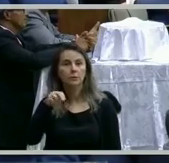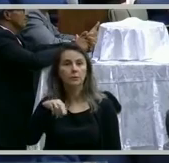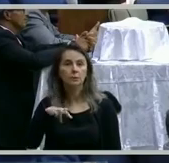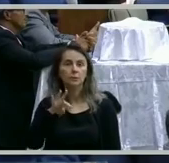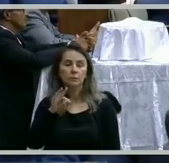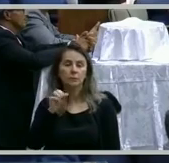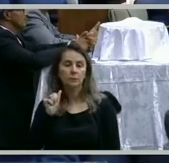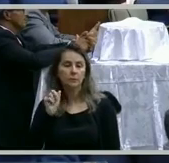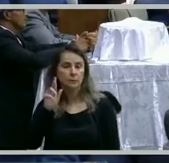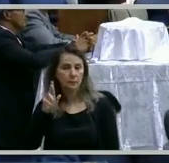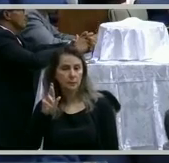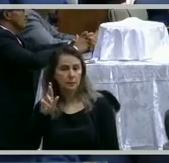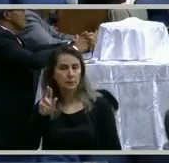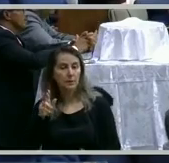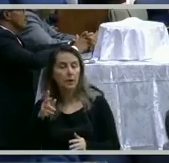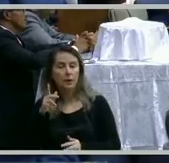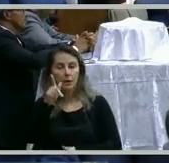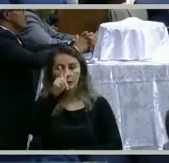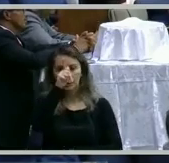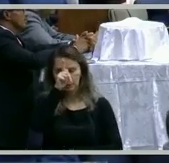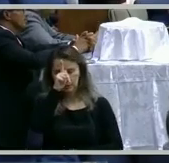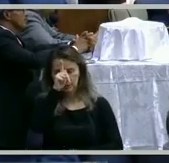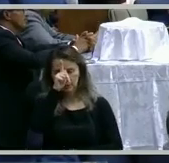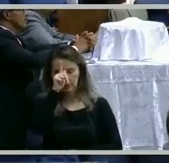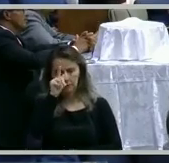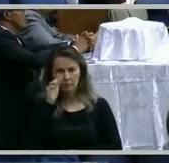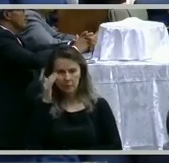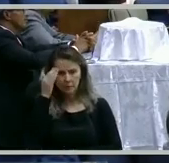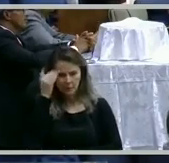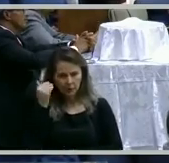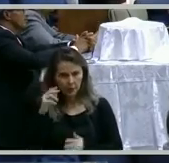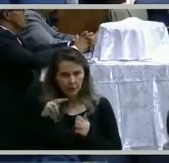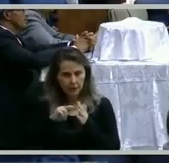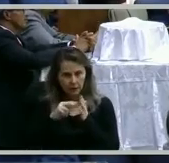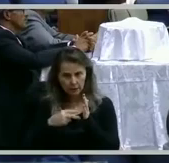grego? Dê licença que eu vou pegar a minha Bíblia aqui.